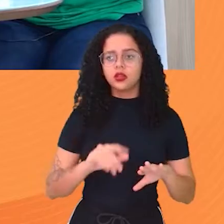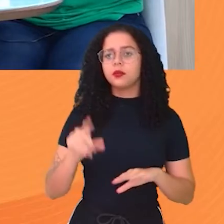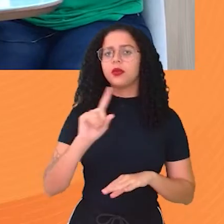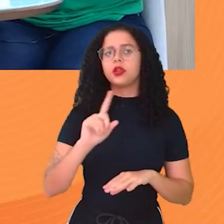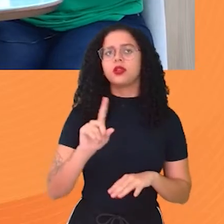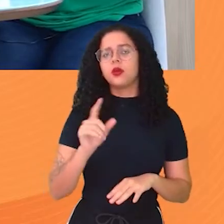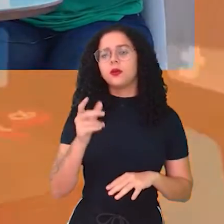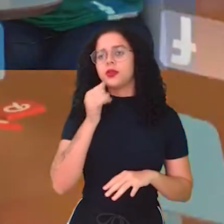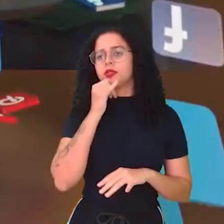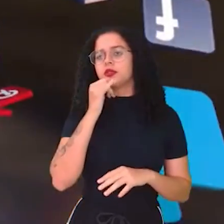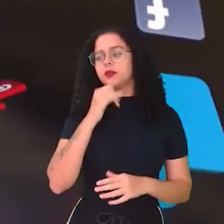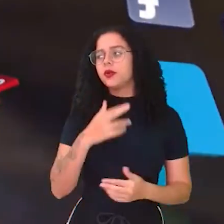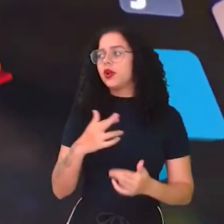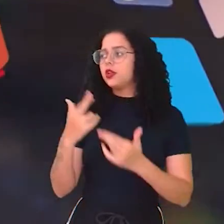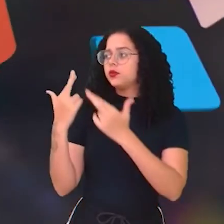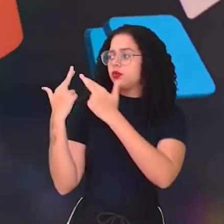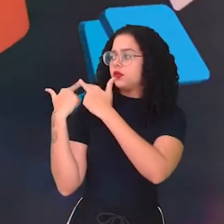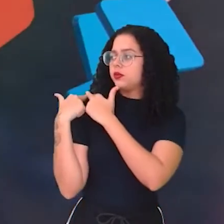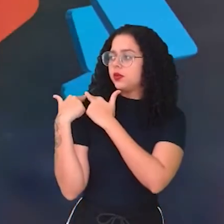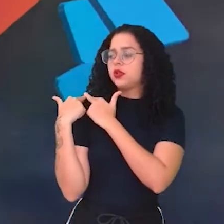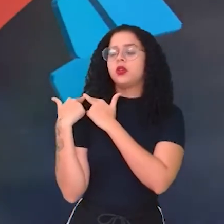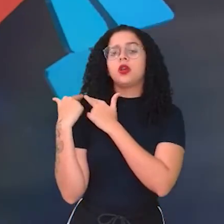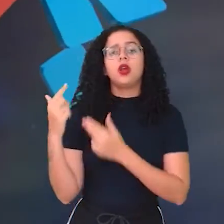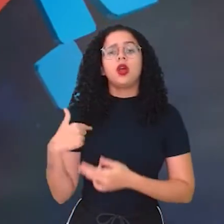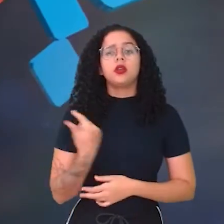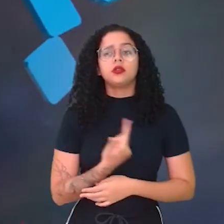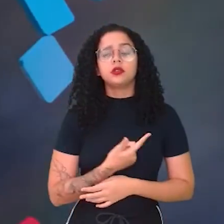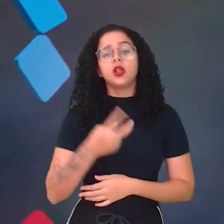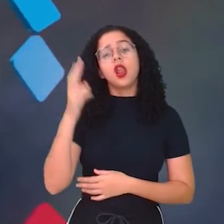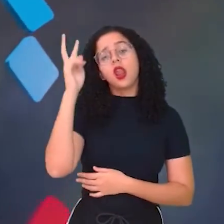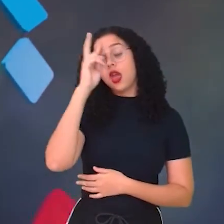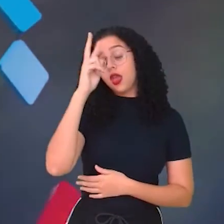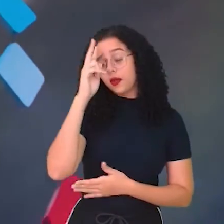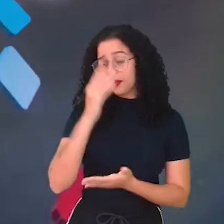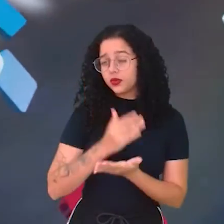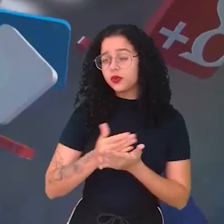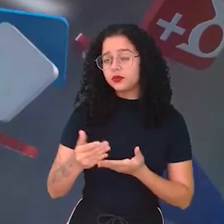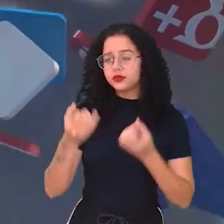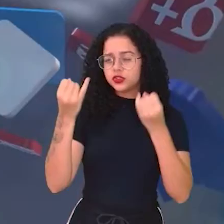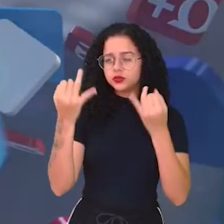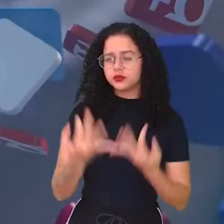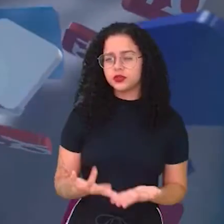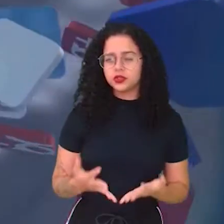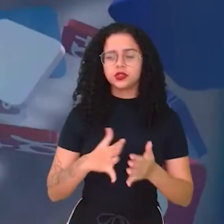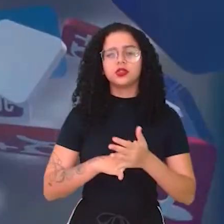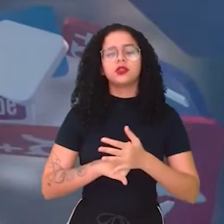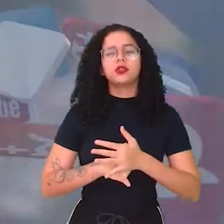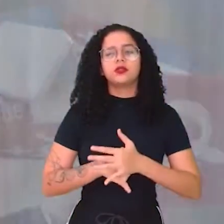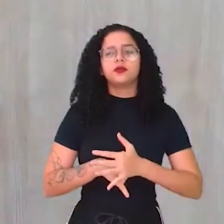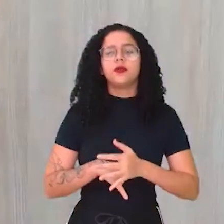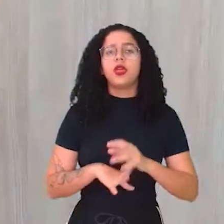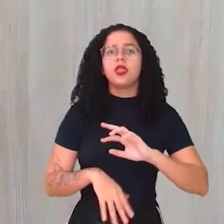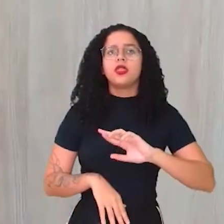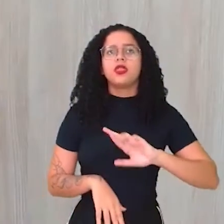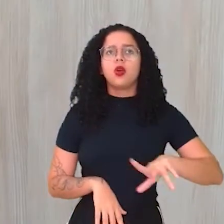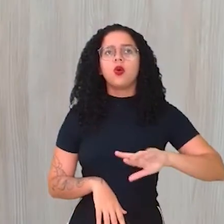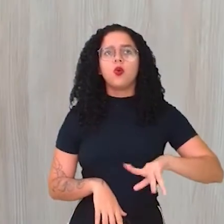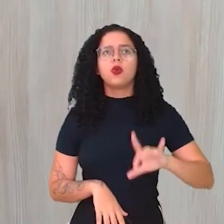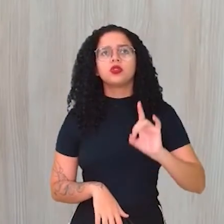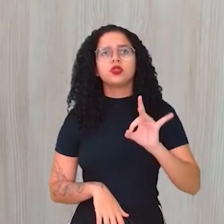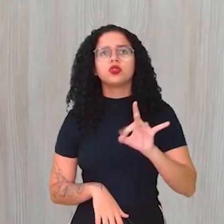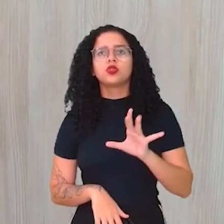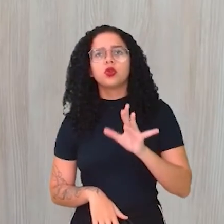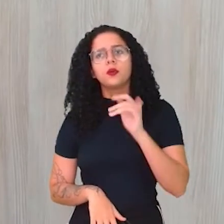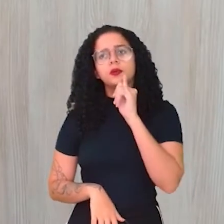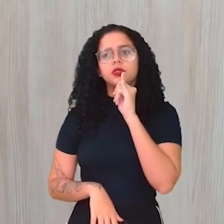essa responsabilidade de agente, porque lembram lá no início, quando eu falei da comunicação, não há somente alguém que fala,